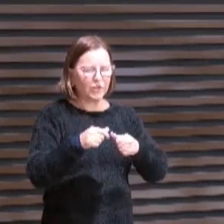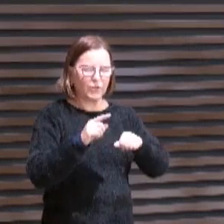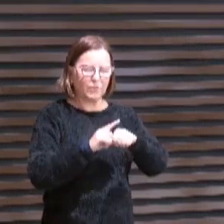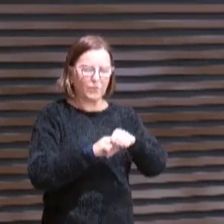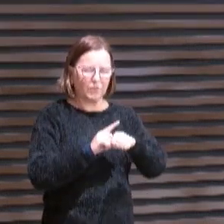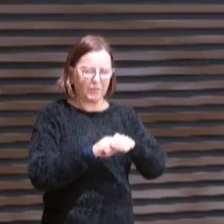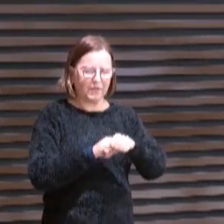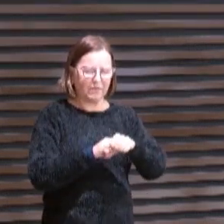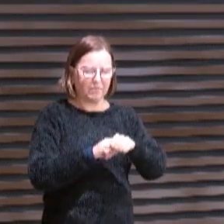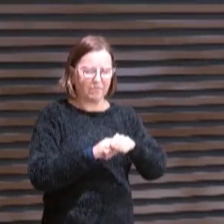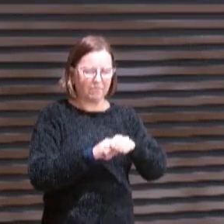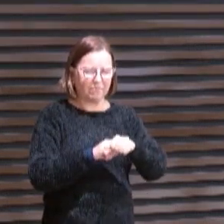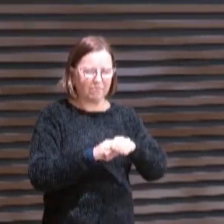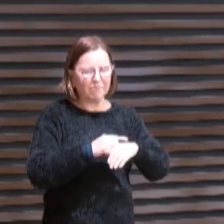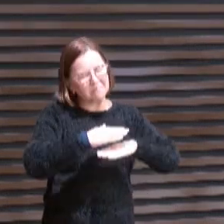além dessa narrativa.